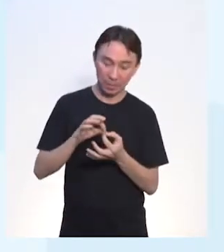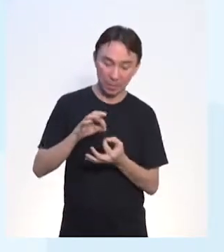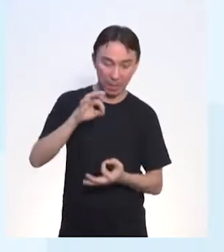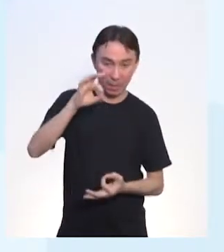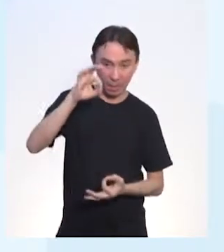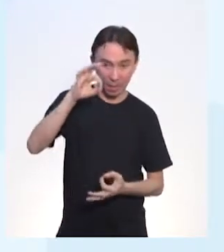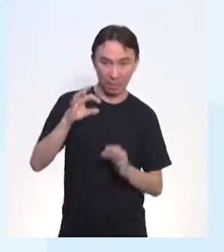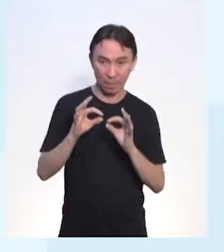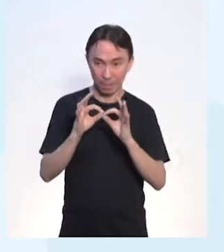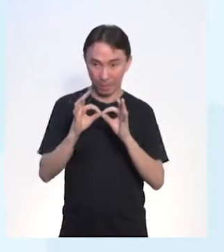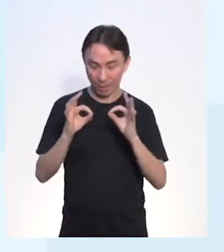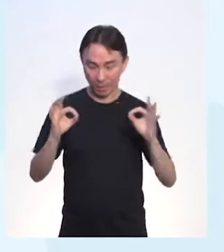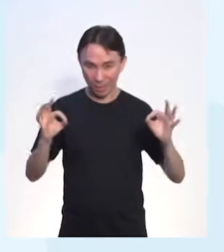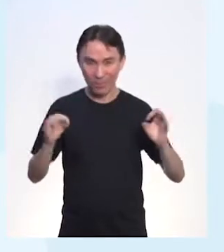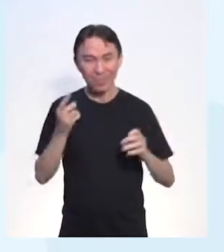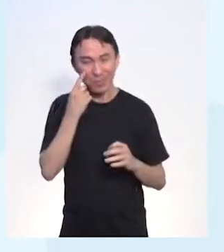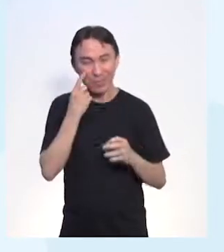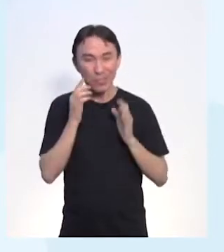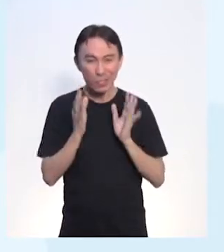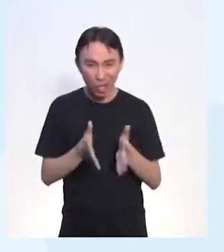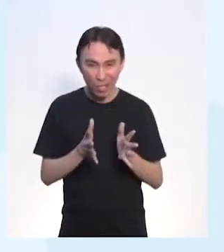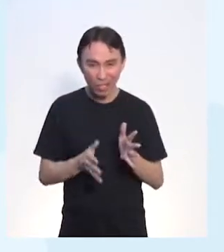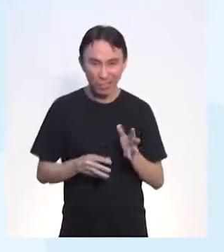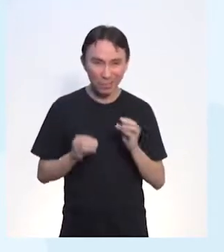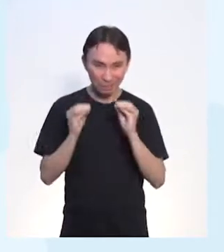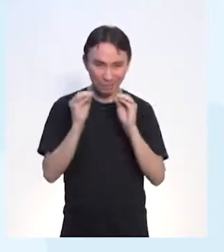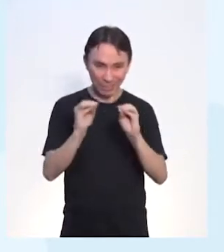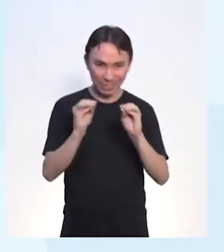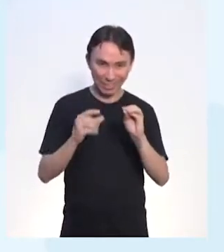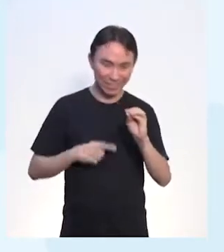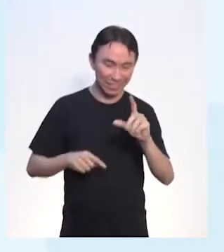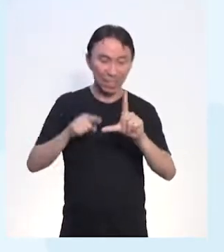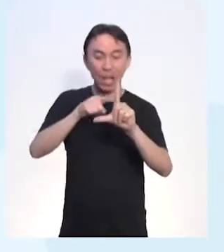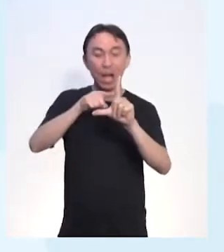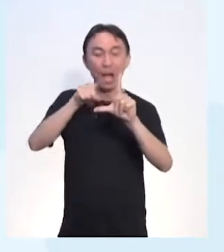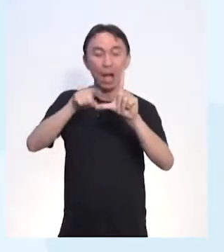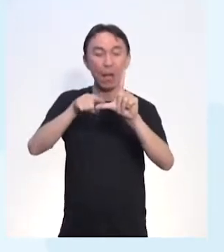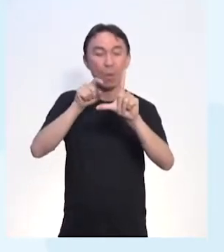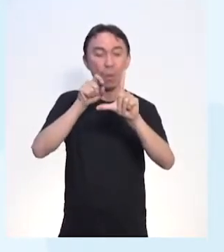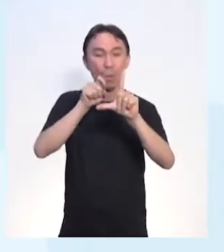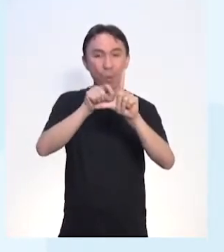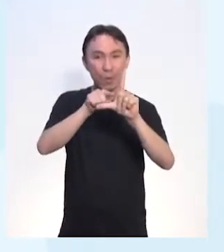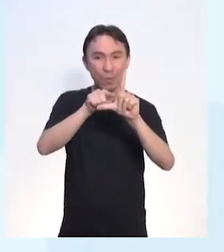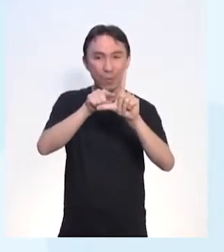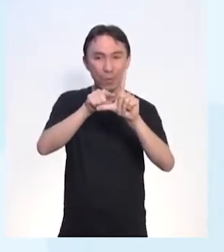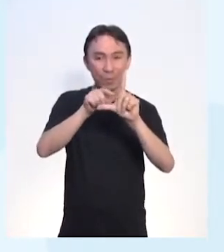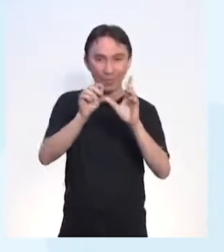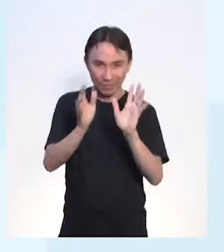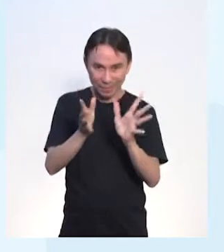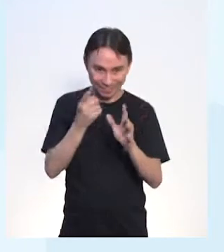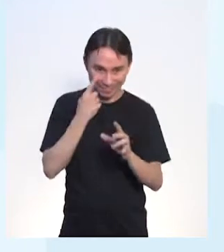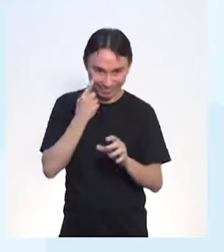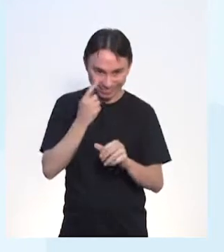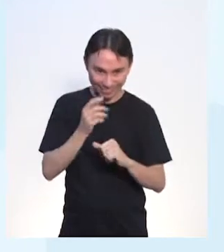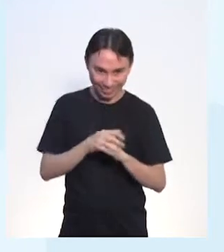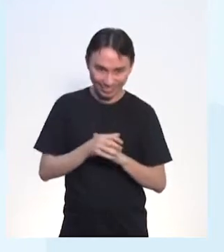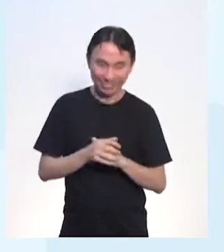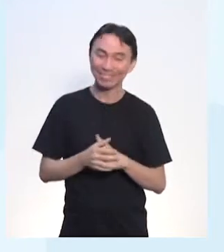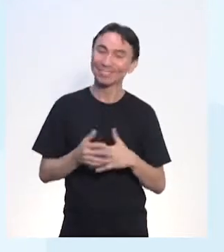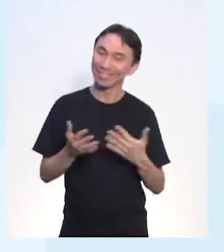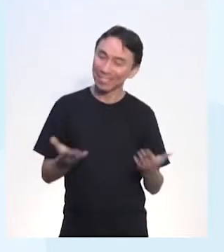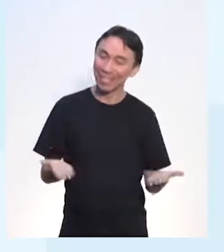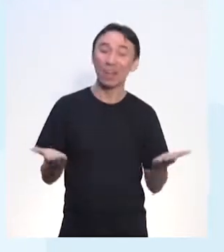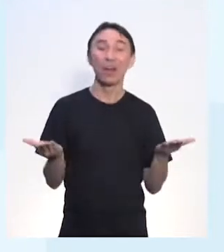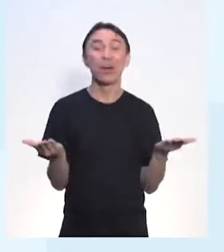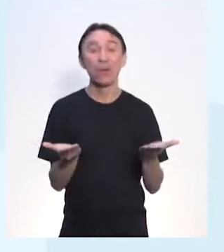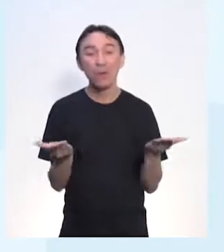vendo que eu já deixei a marcação do ângulo reto nos 3 triângulos? Perfeito. Então, agora nós vamos